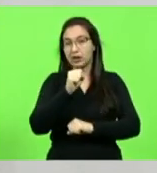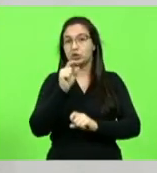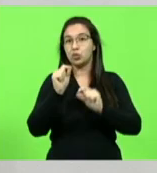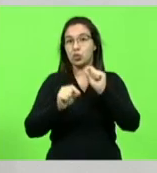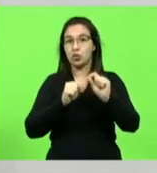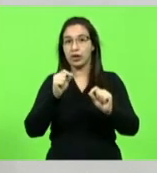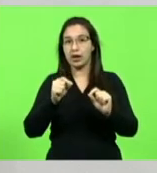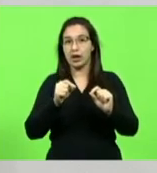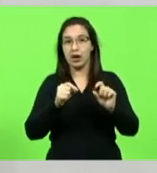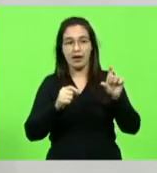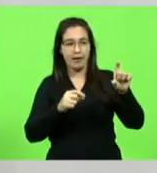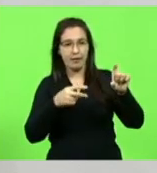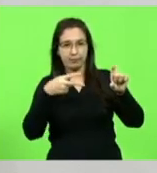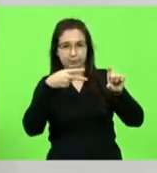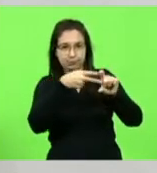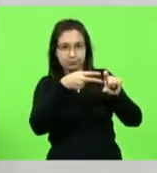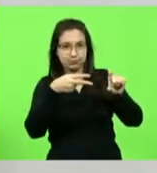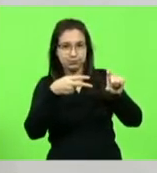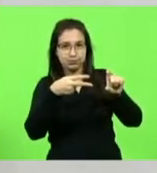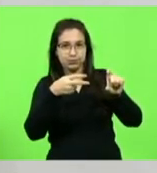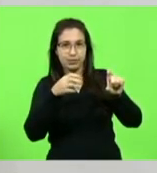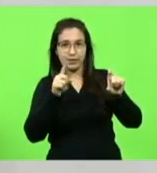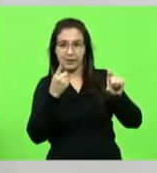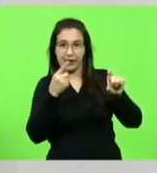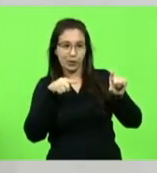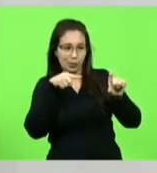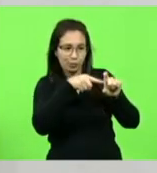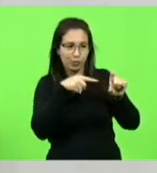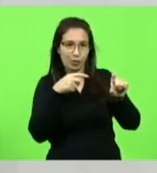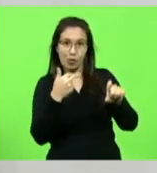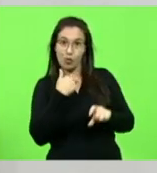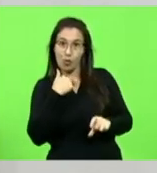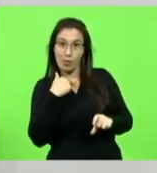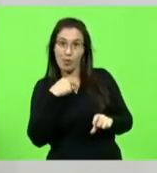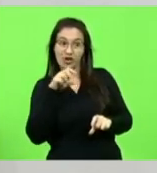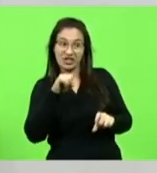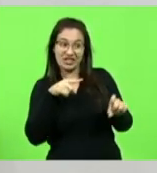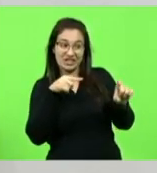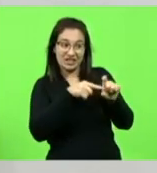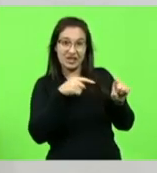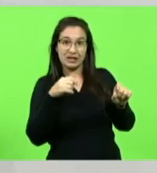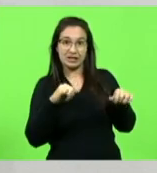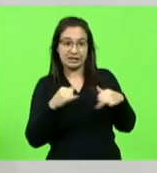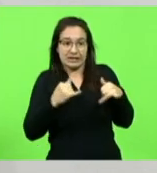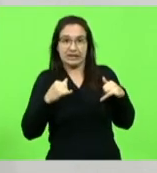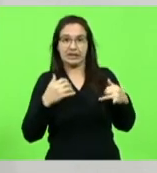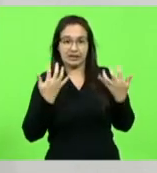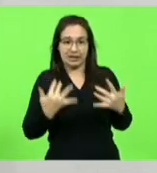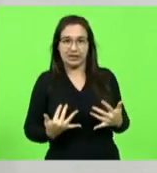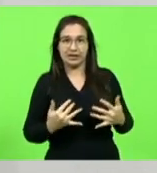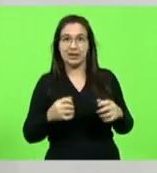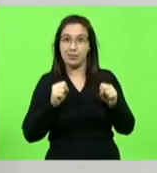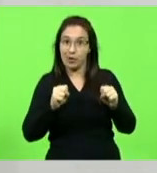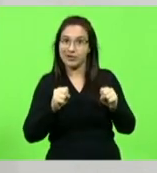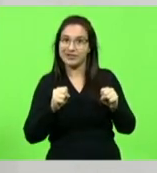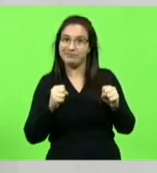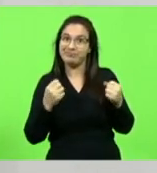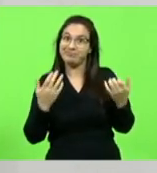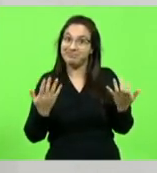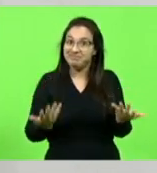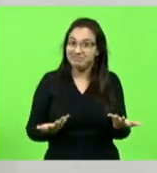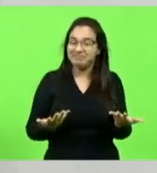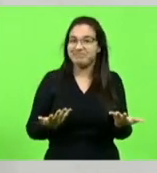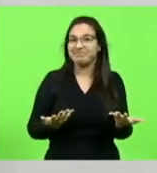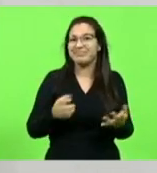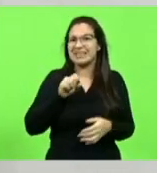na tomada, porque se colocar, você vai levar um belo de um choque. Então, se você